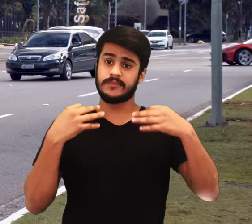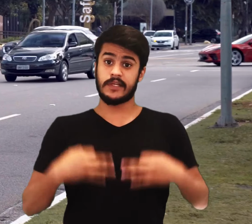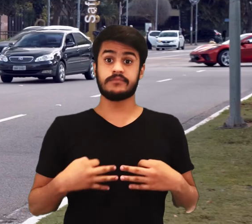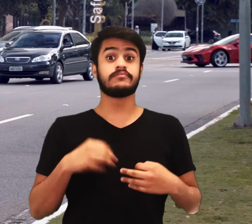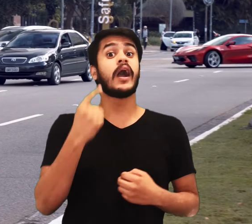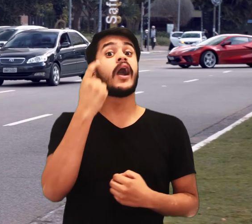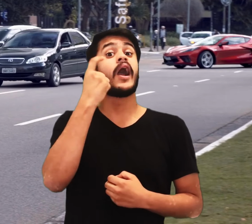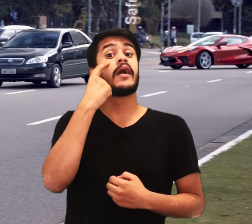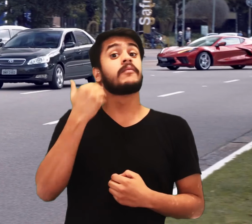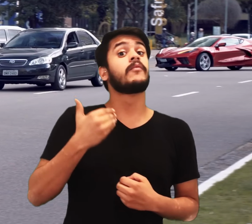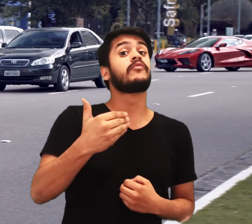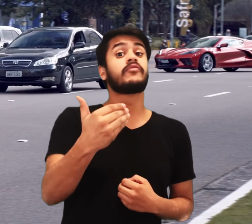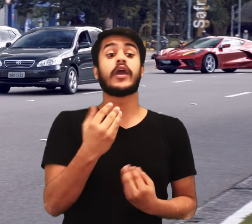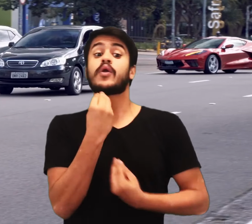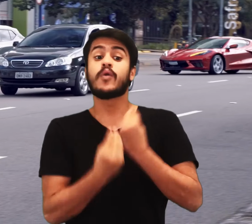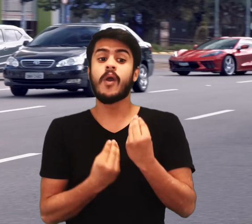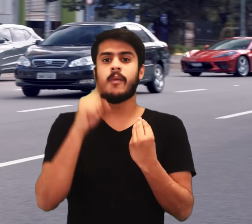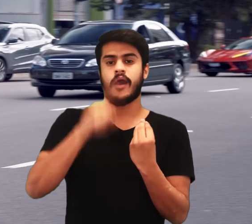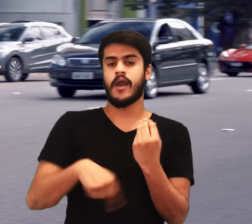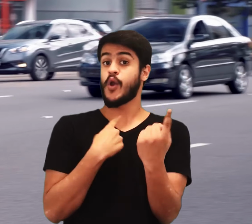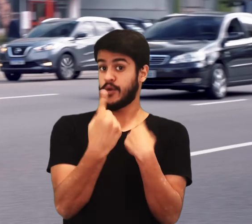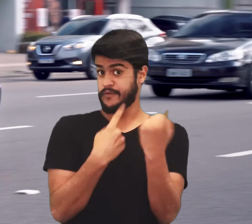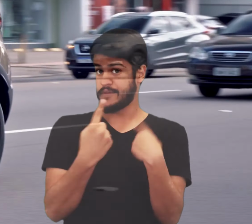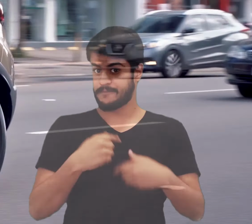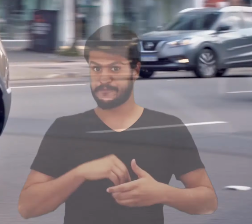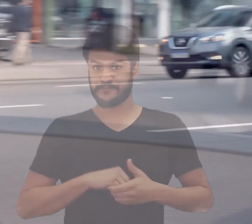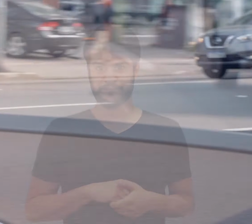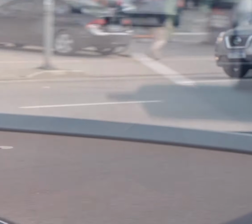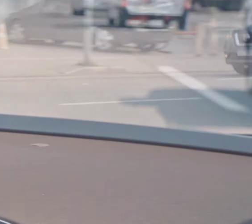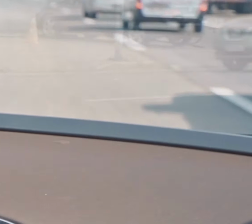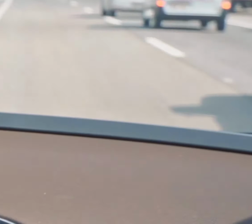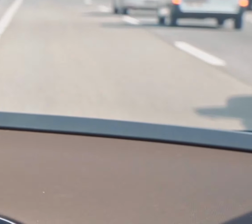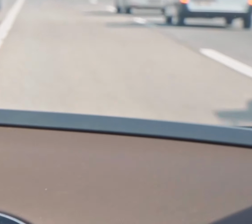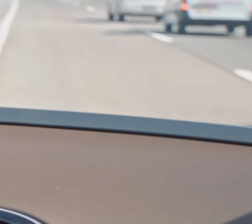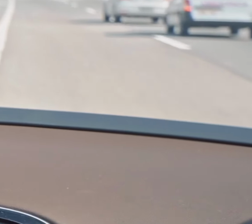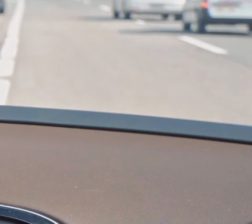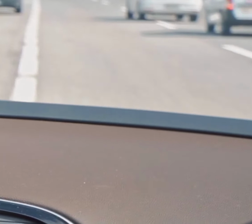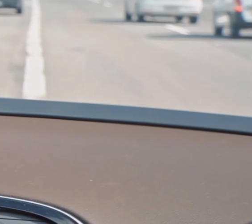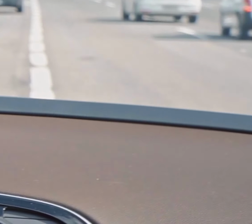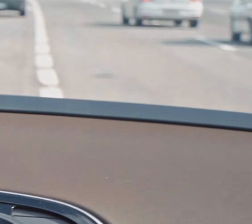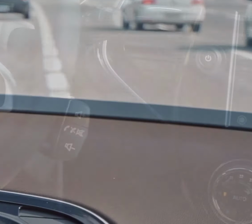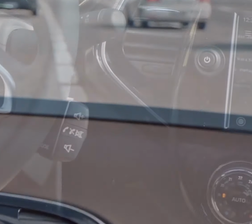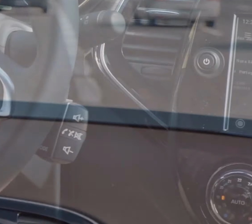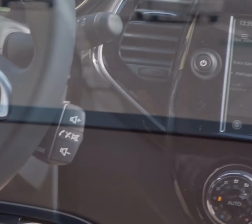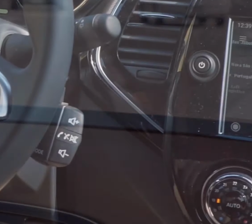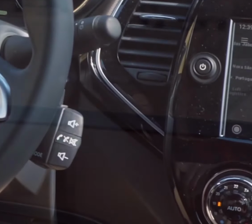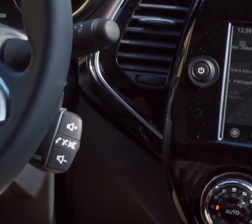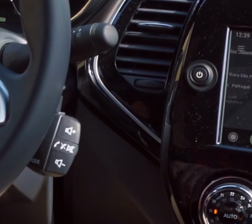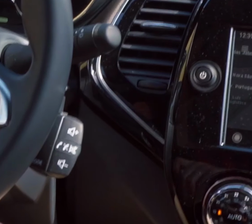E isso que a vai descobrir melhor, inclusive, em termos de retomada, agora, na rodovia. Acessando a rodovia.